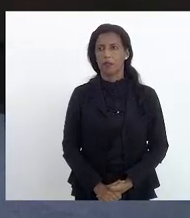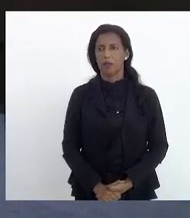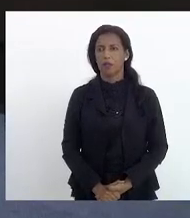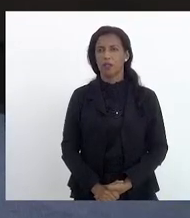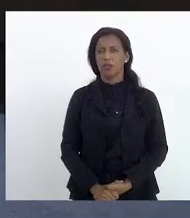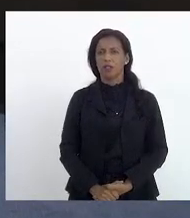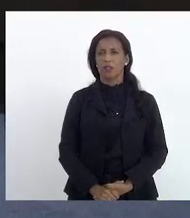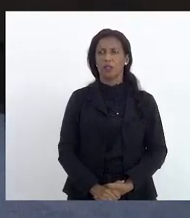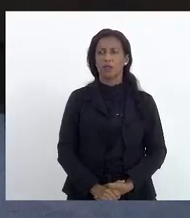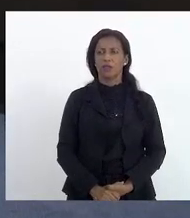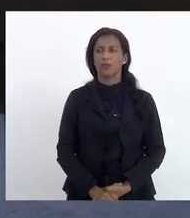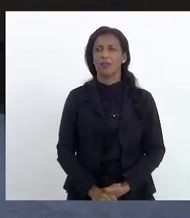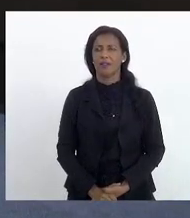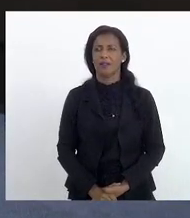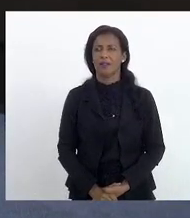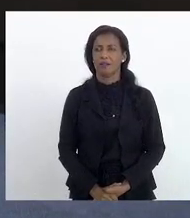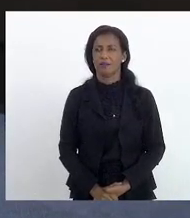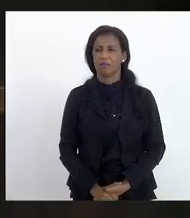Então,